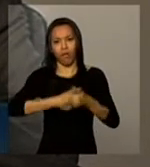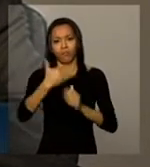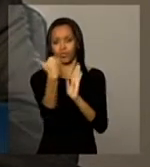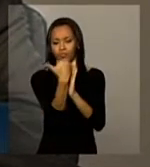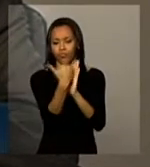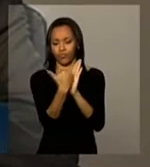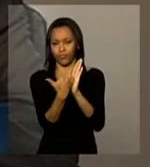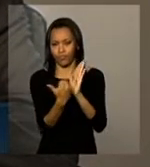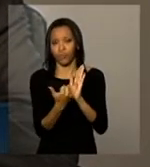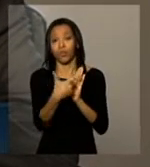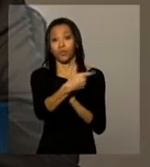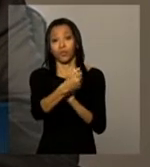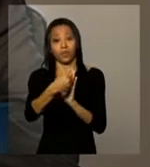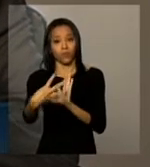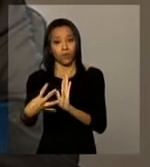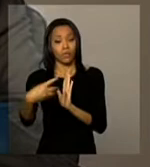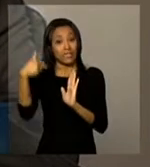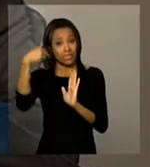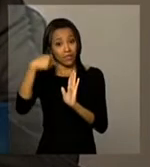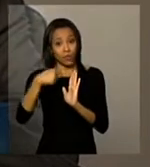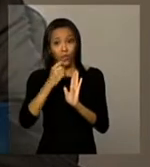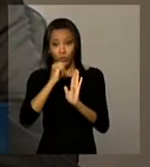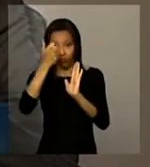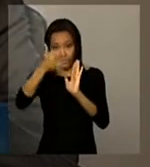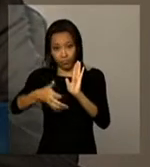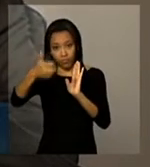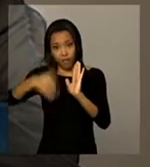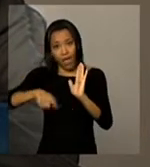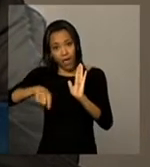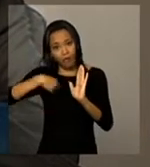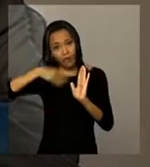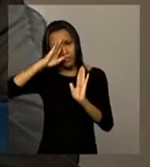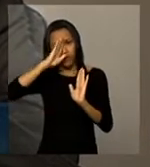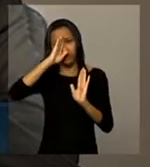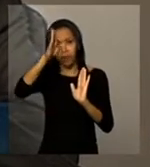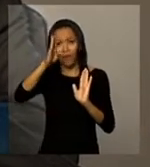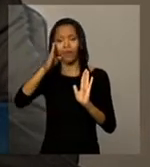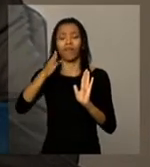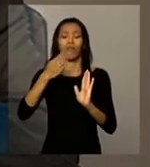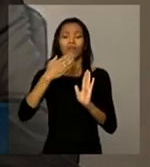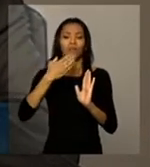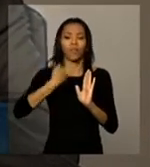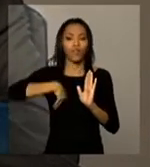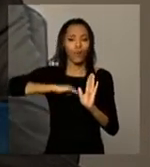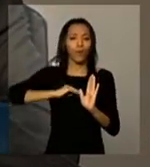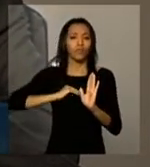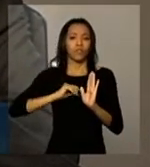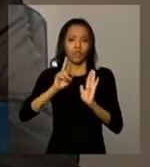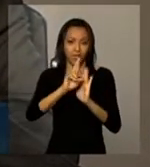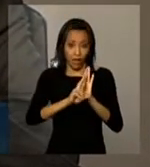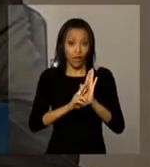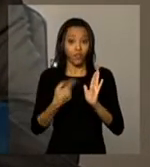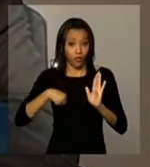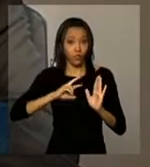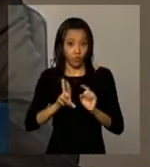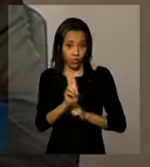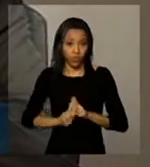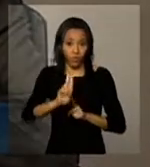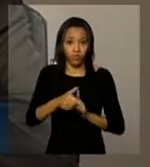2014. Esses são os principais parâmetros que estamos utilizando, são